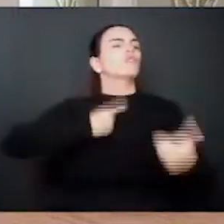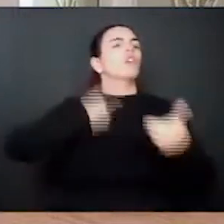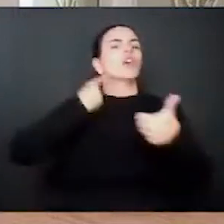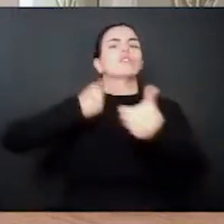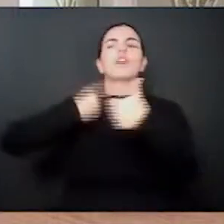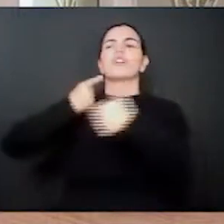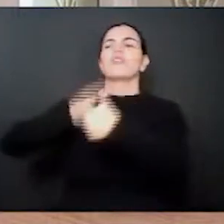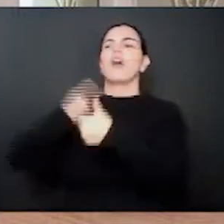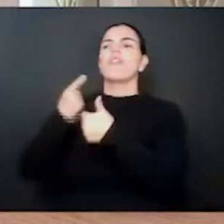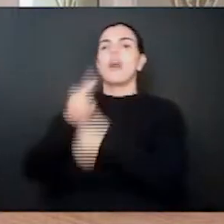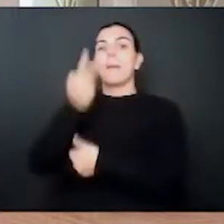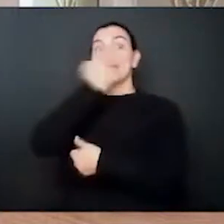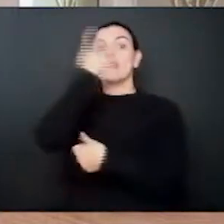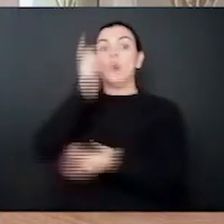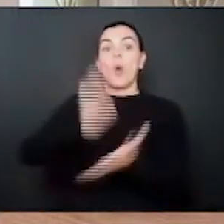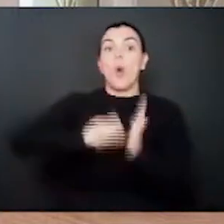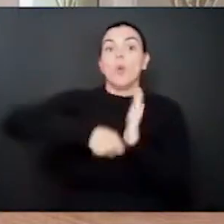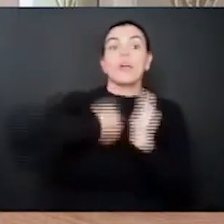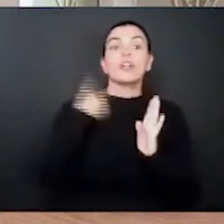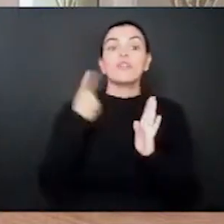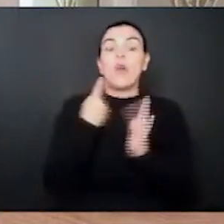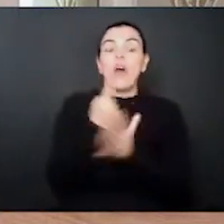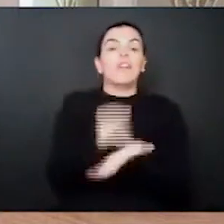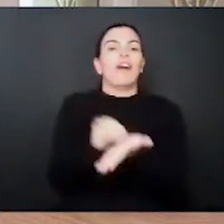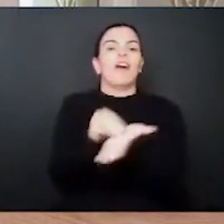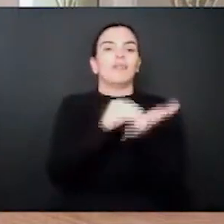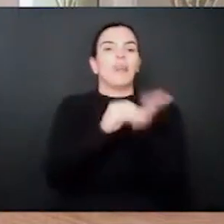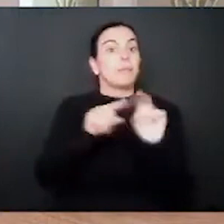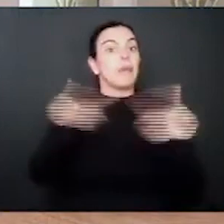Brasil. E é uma verdade, é um fato.